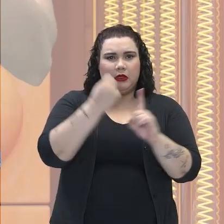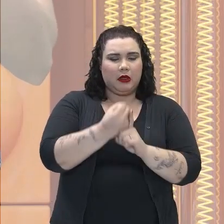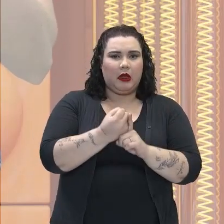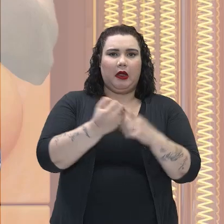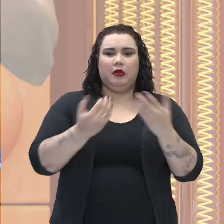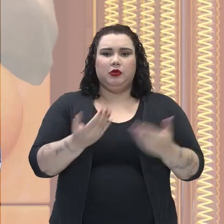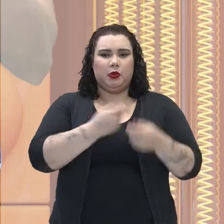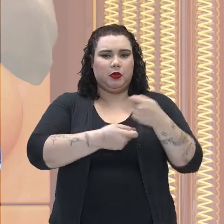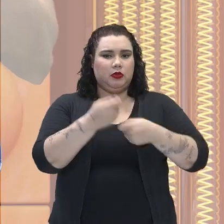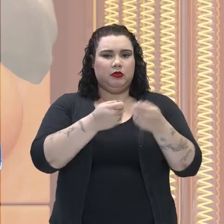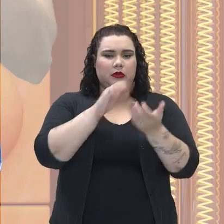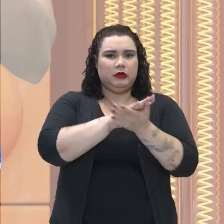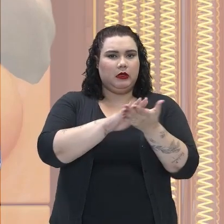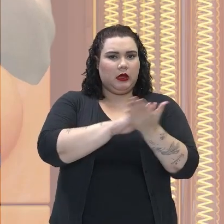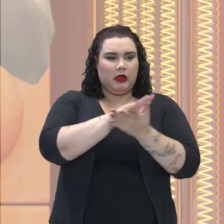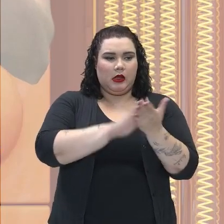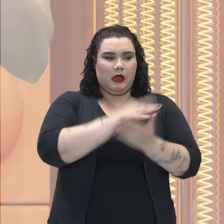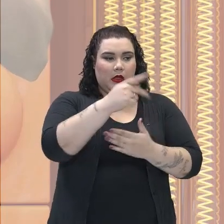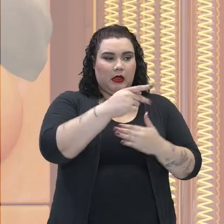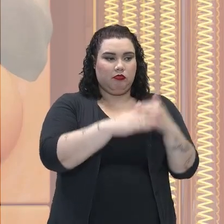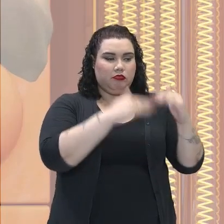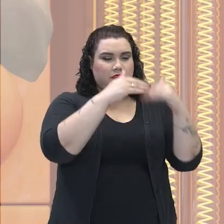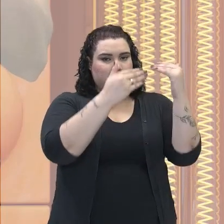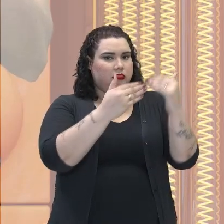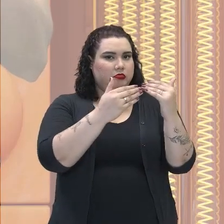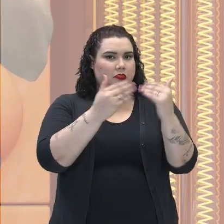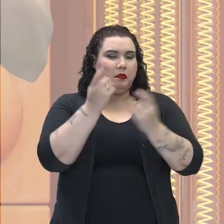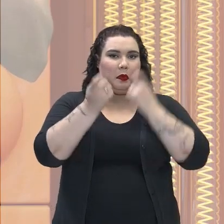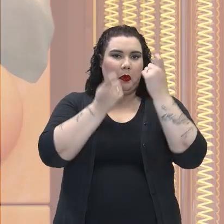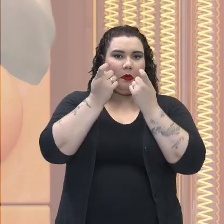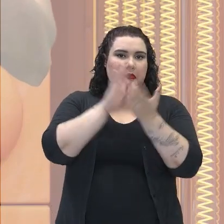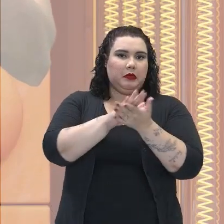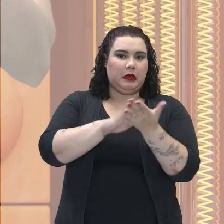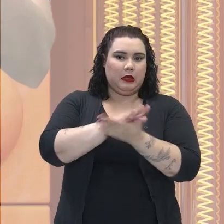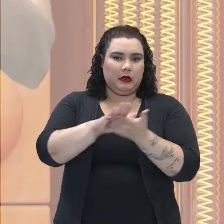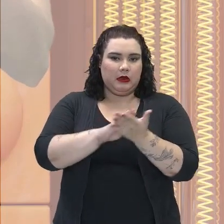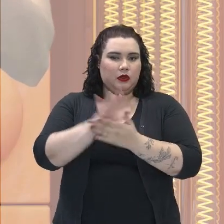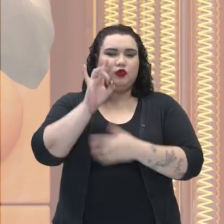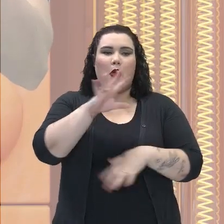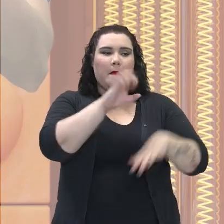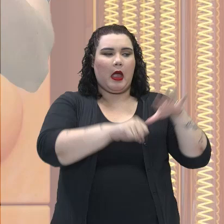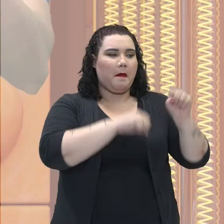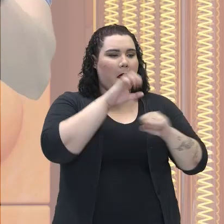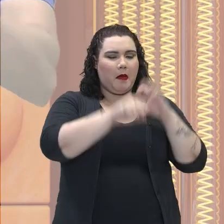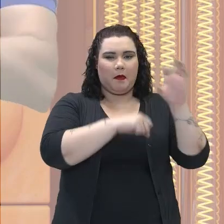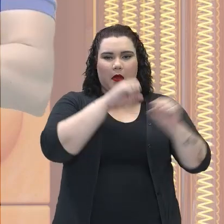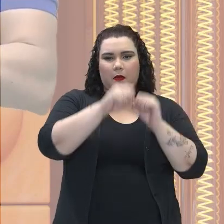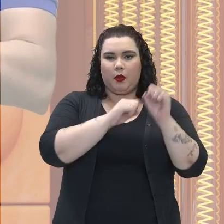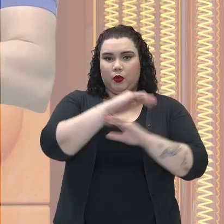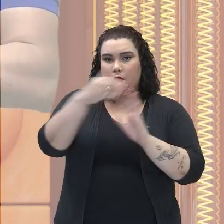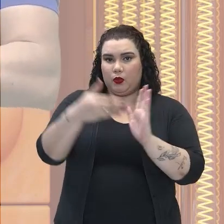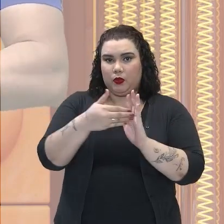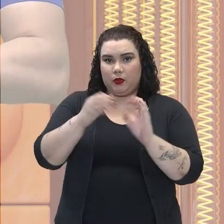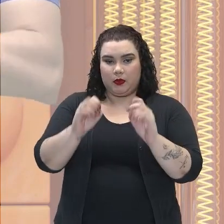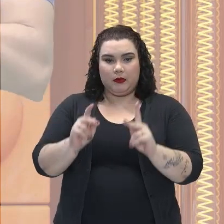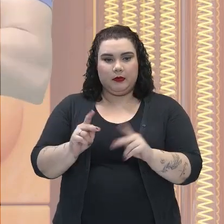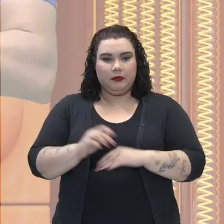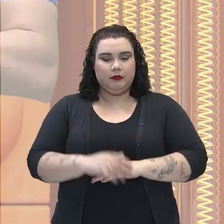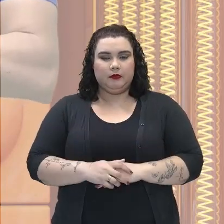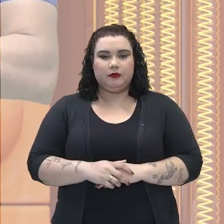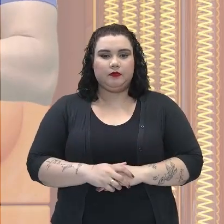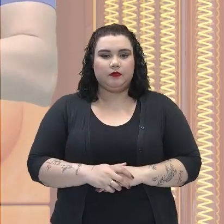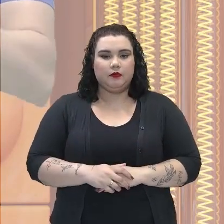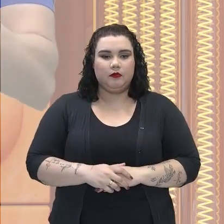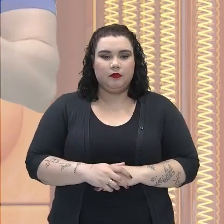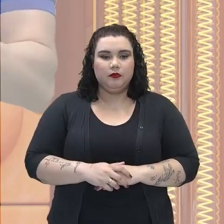na área econômica, no desenvolvimento, de fato, da colônia, certo? A ideia era só extrair o máximo de riqueza possível. Tudo bem?